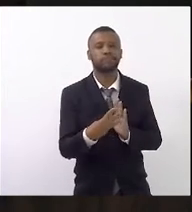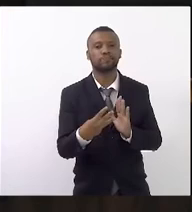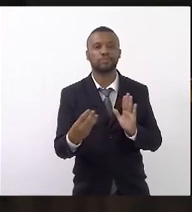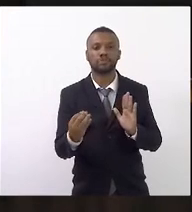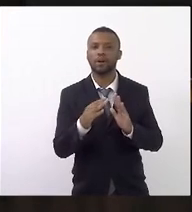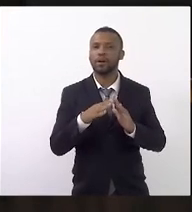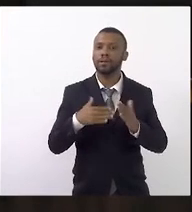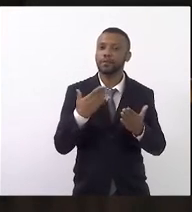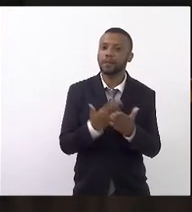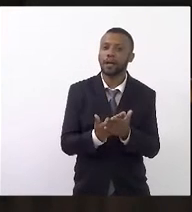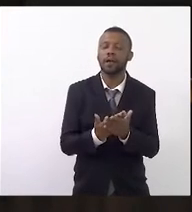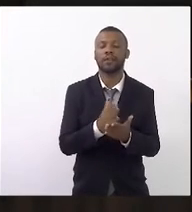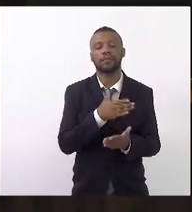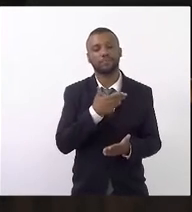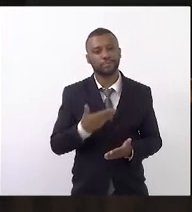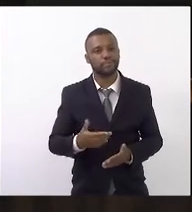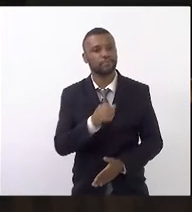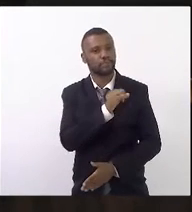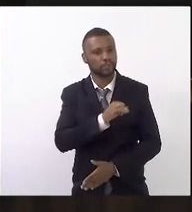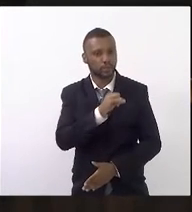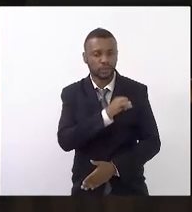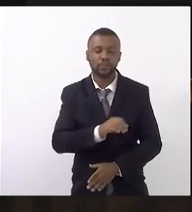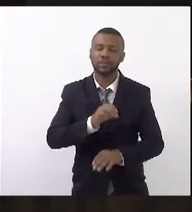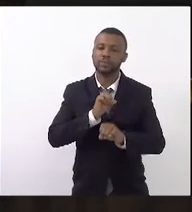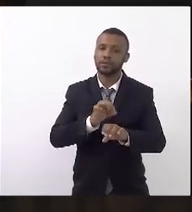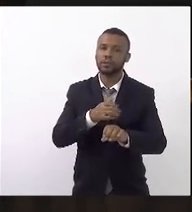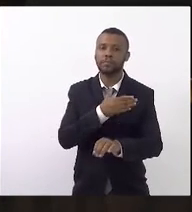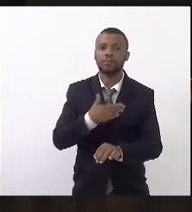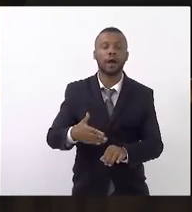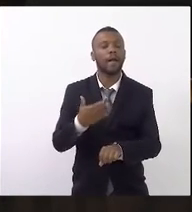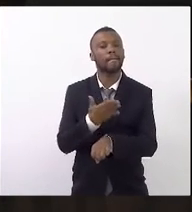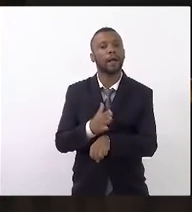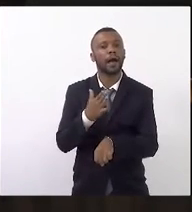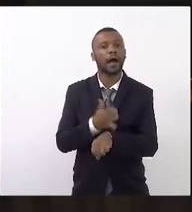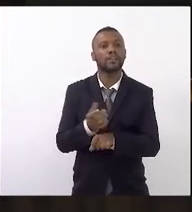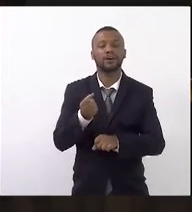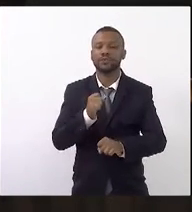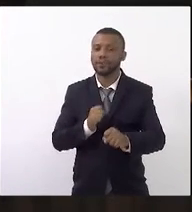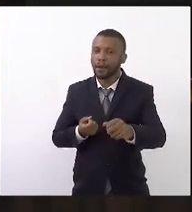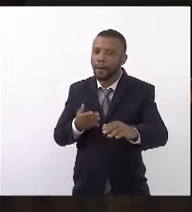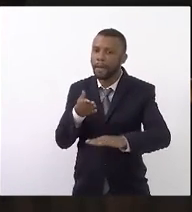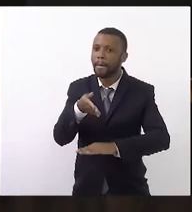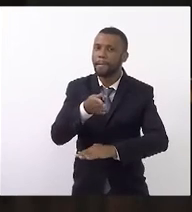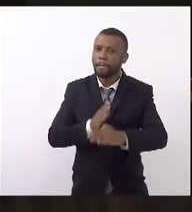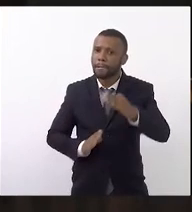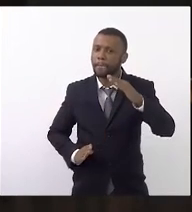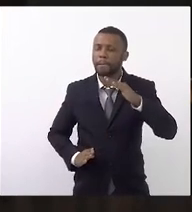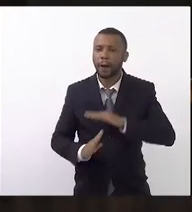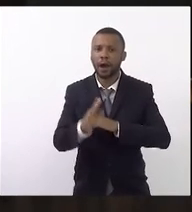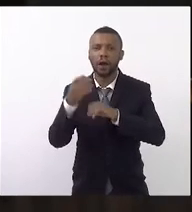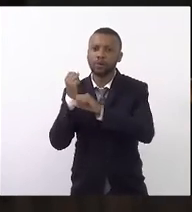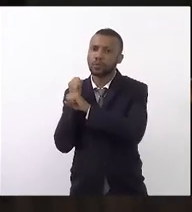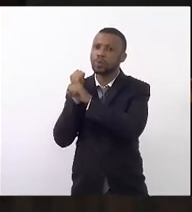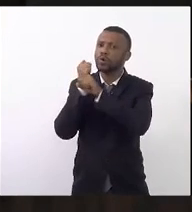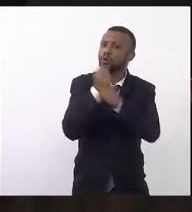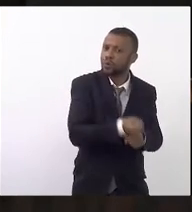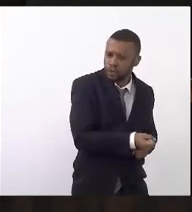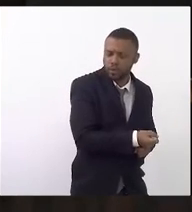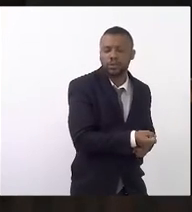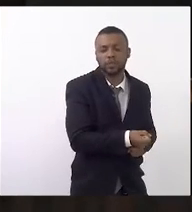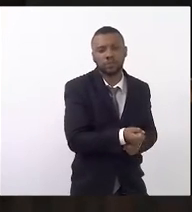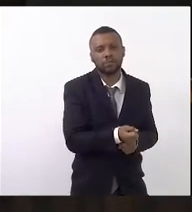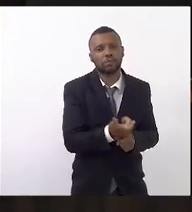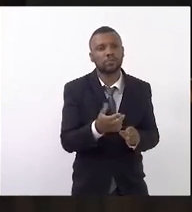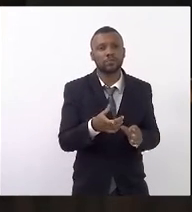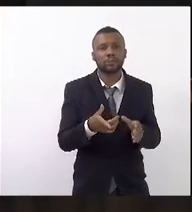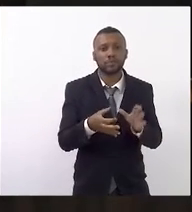escolar na rede estadual de ensino público do Estado do Rio de Janeiro a prática de arte marcial denominada jiu-jitsu. Parecer das comissões de